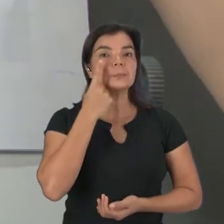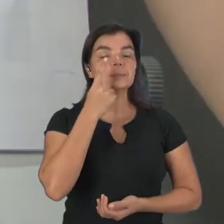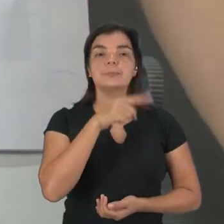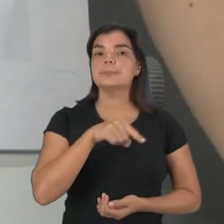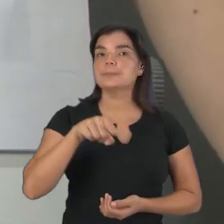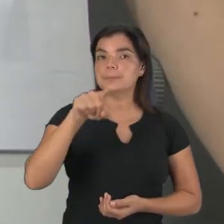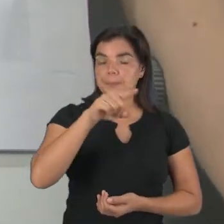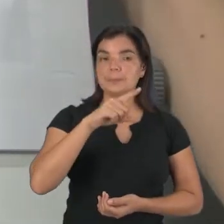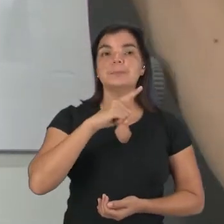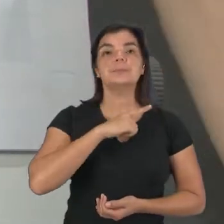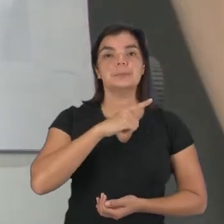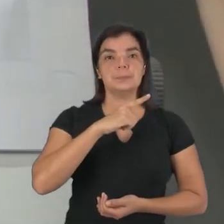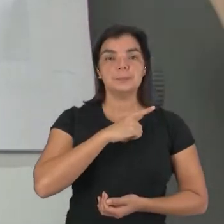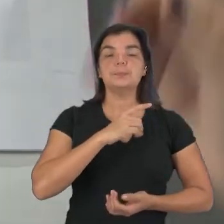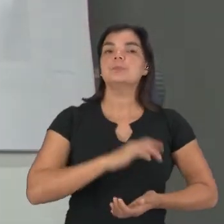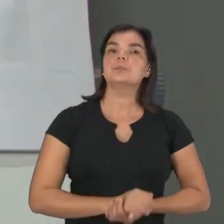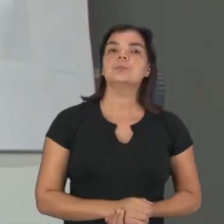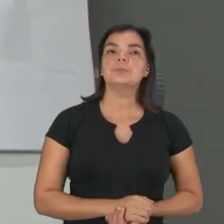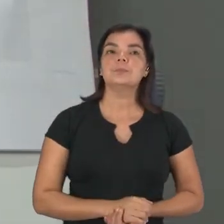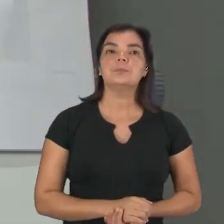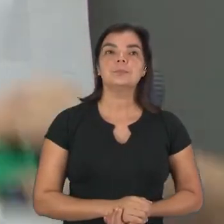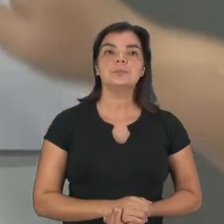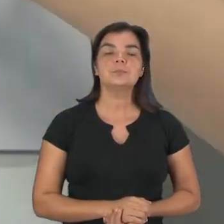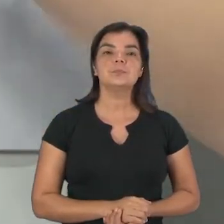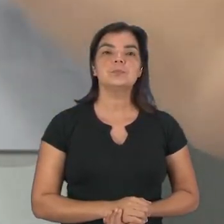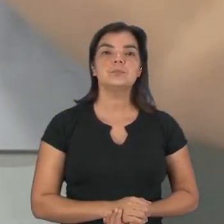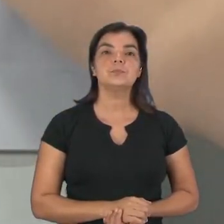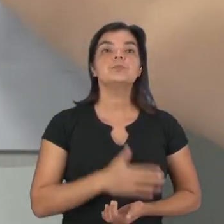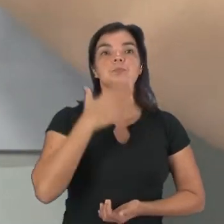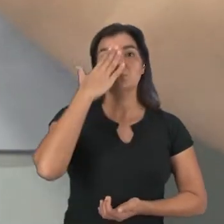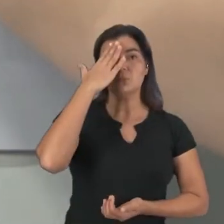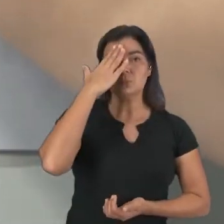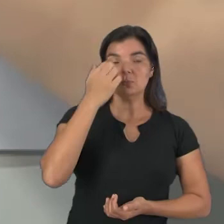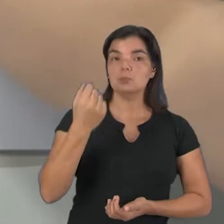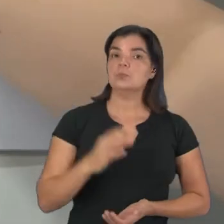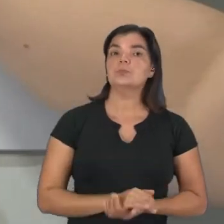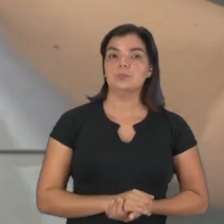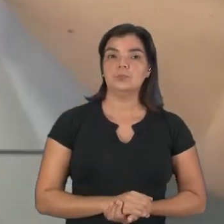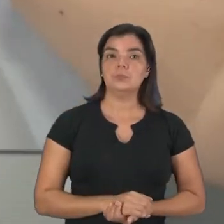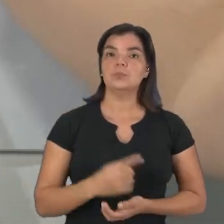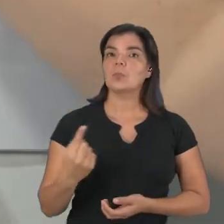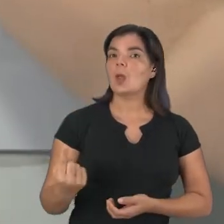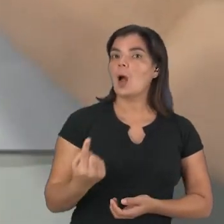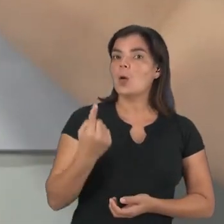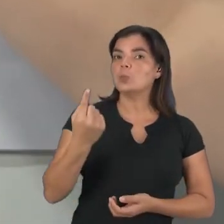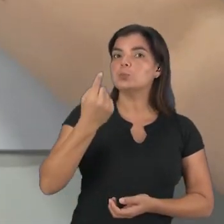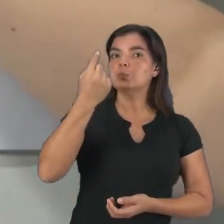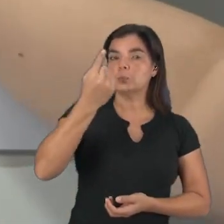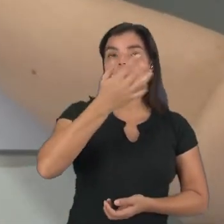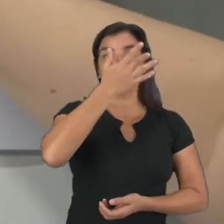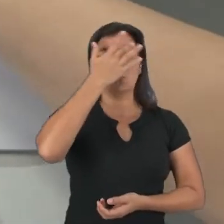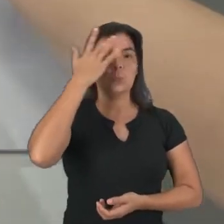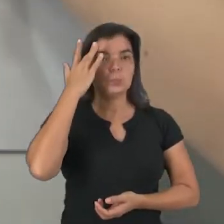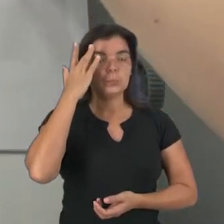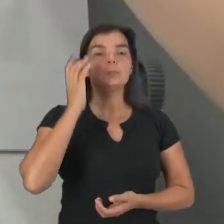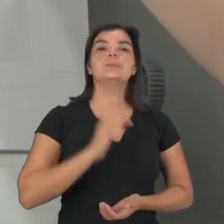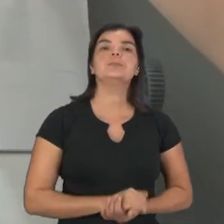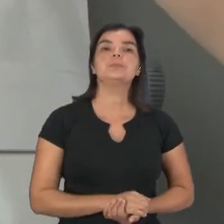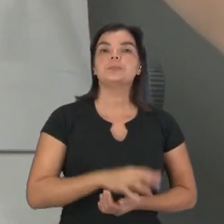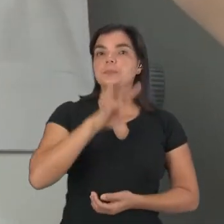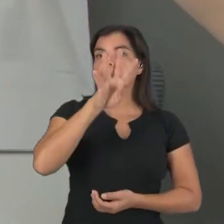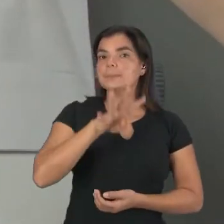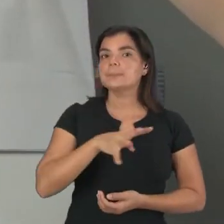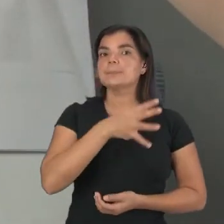você já teve contato com eles. Olha só. Para saber a altura de uma pessoa, olha só, a altura nessa